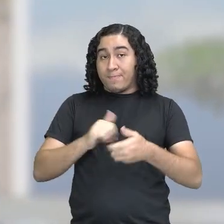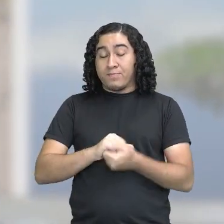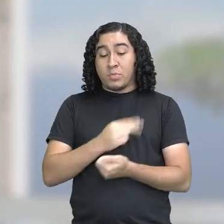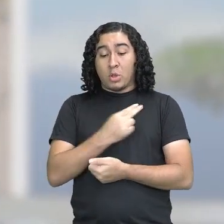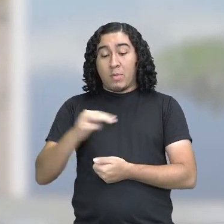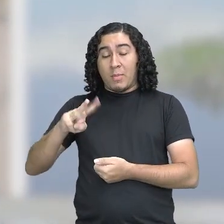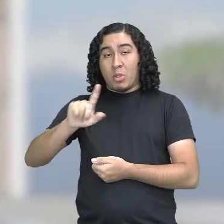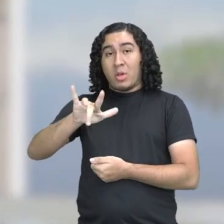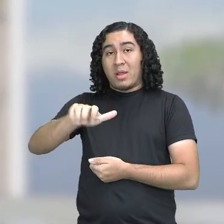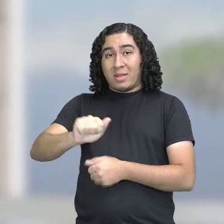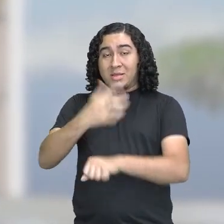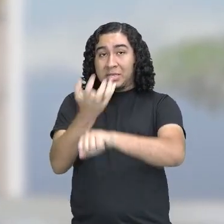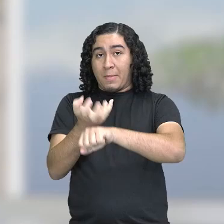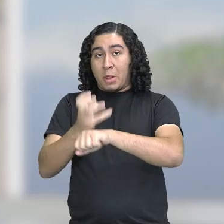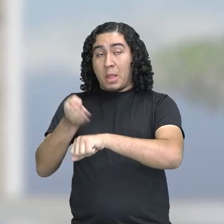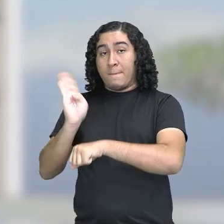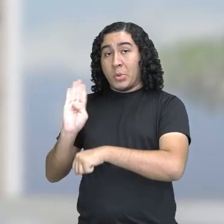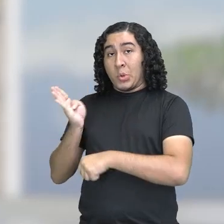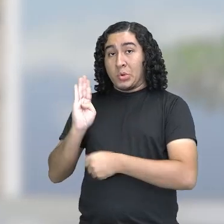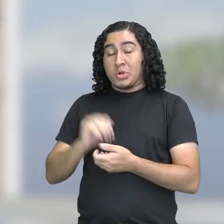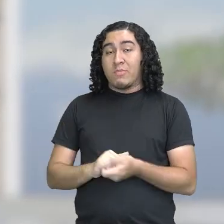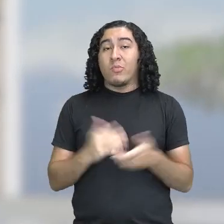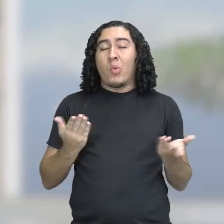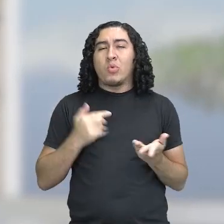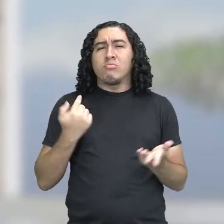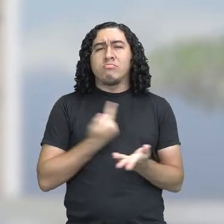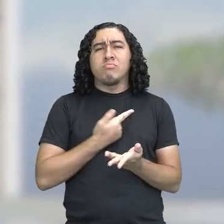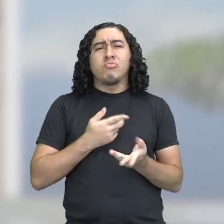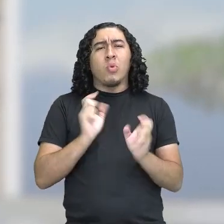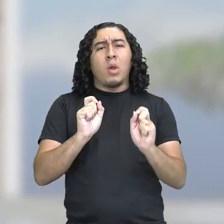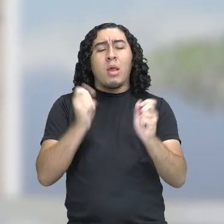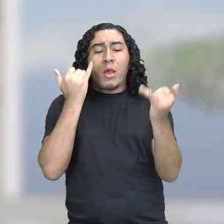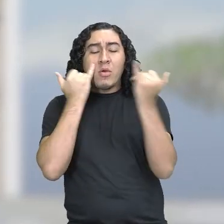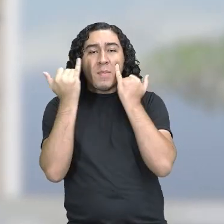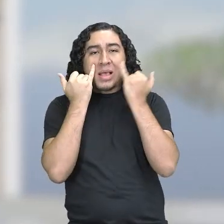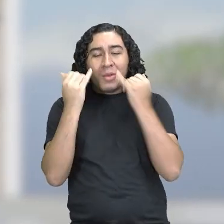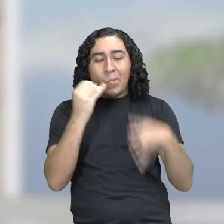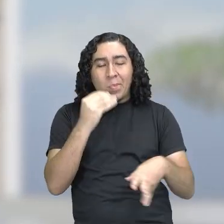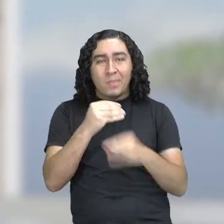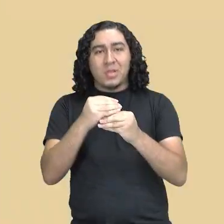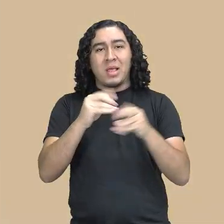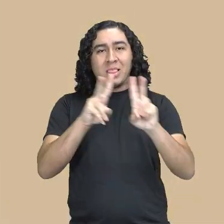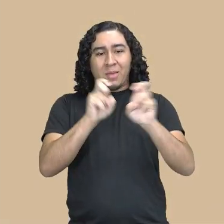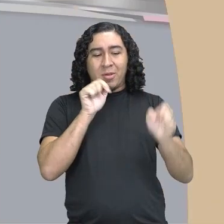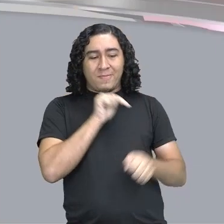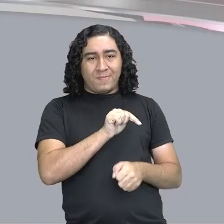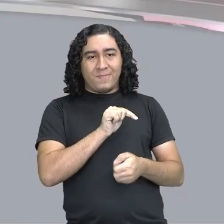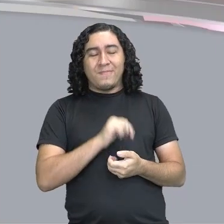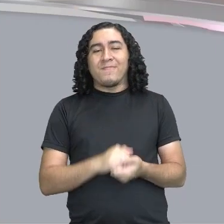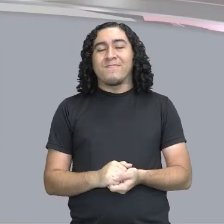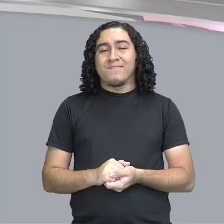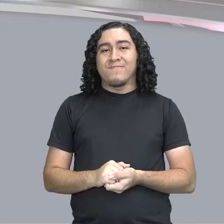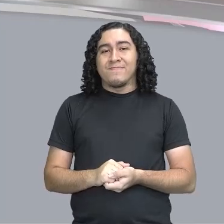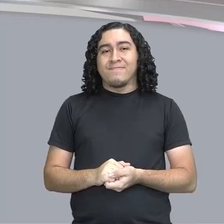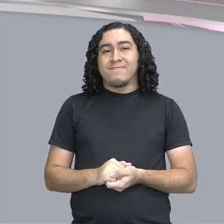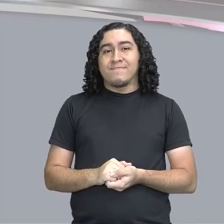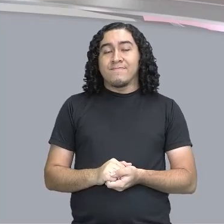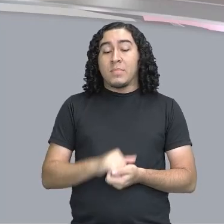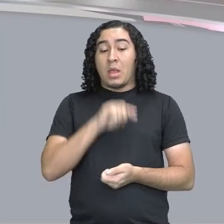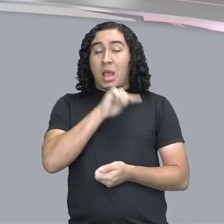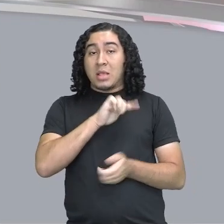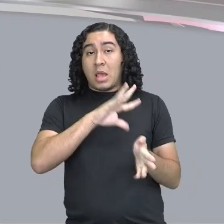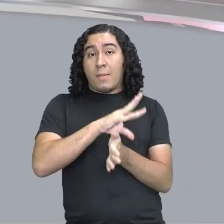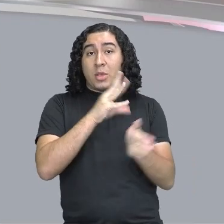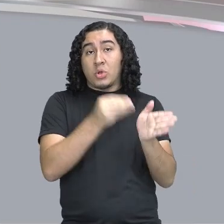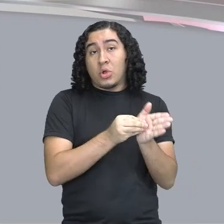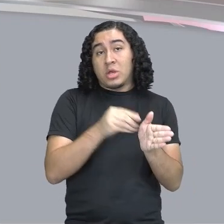Manuela Cerejo, de Biologia, e estou aqui hoje para dar mais informações para vocês sobre a Amazônia Legal. O fato da Amazônia Legal ser